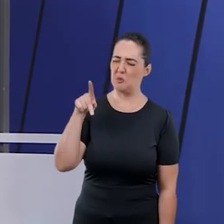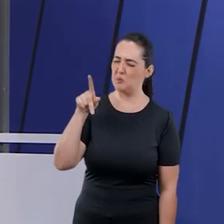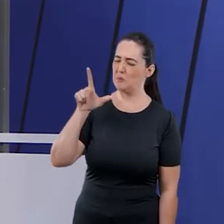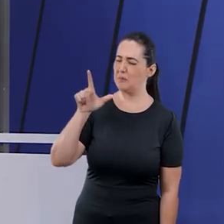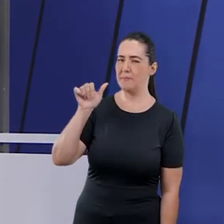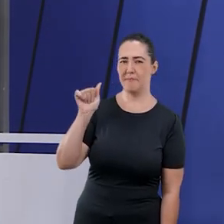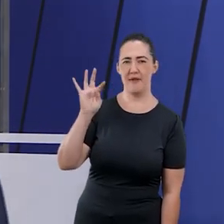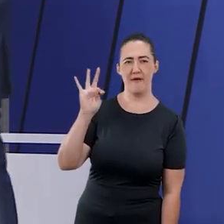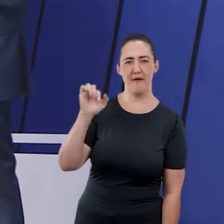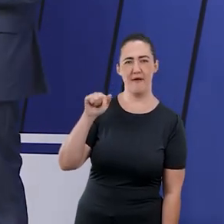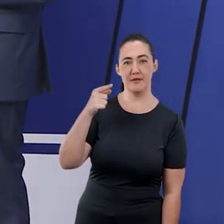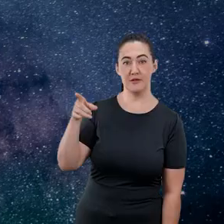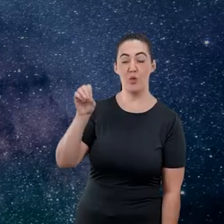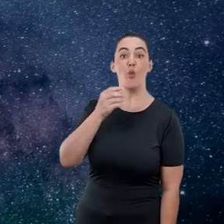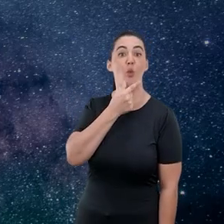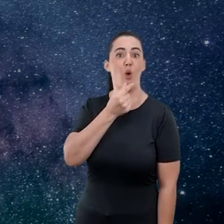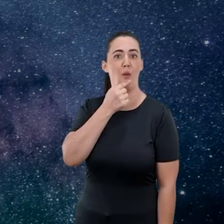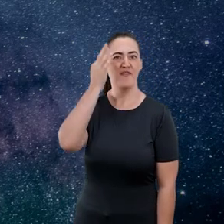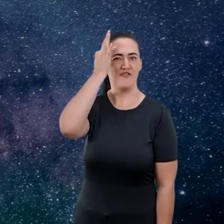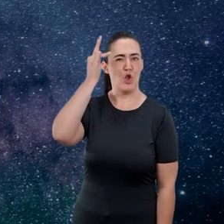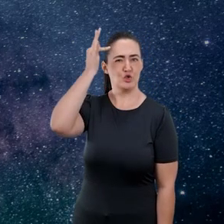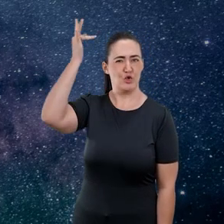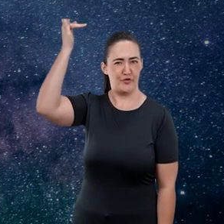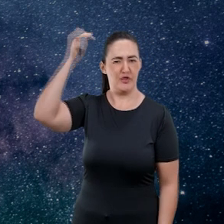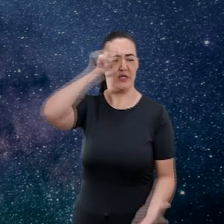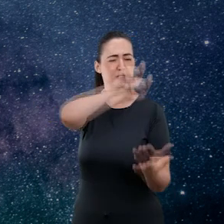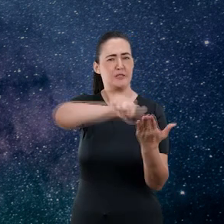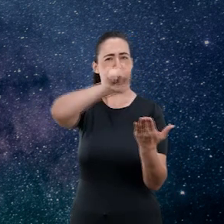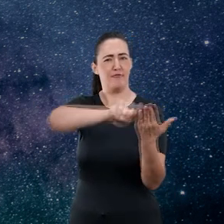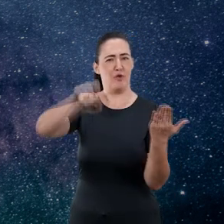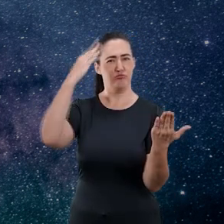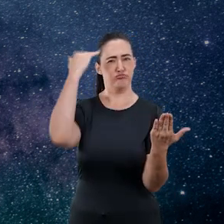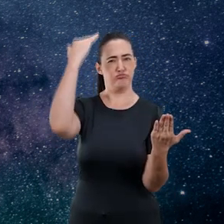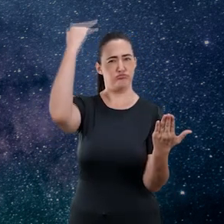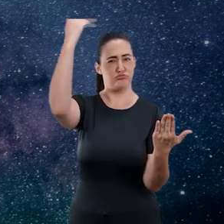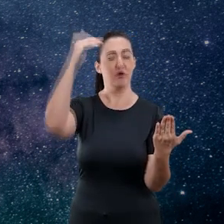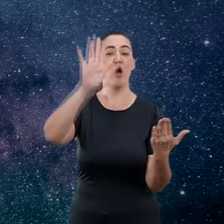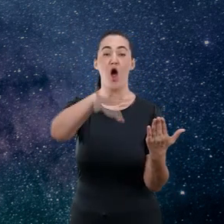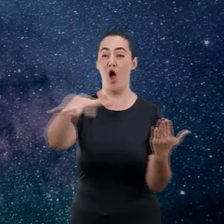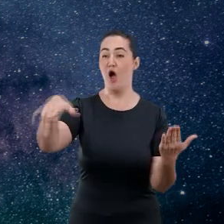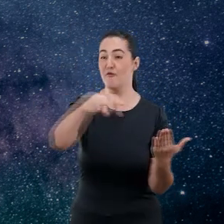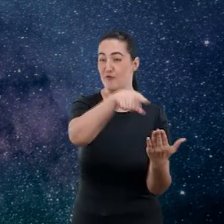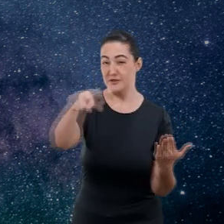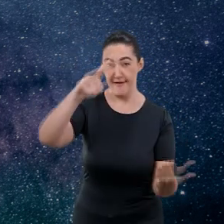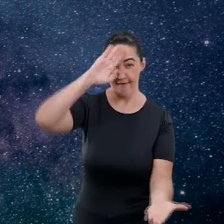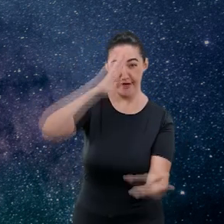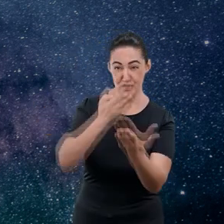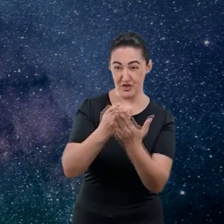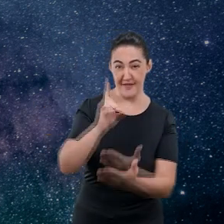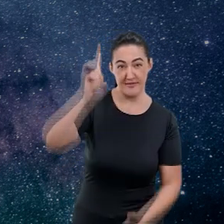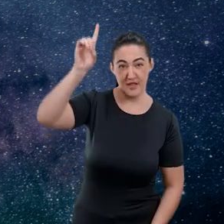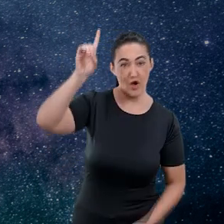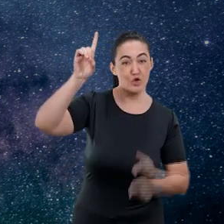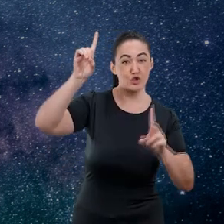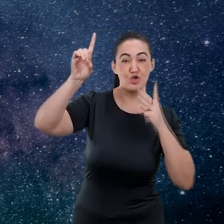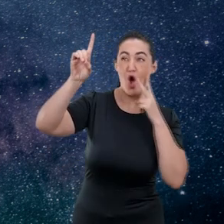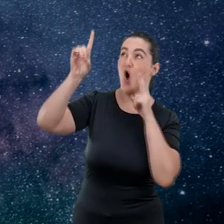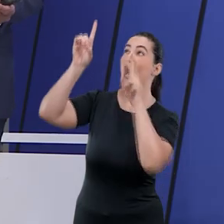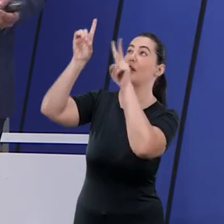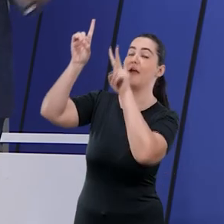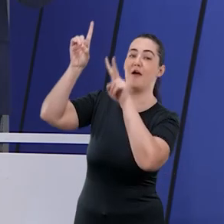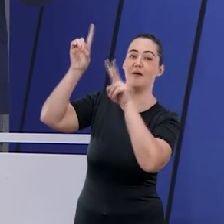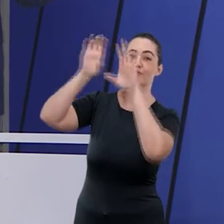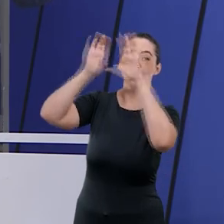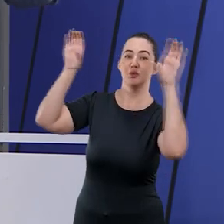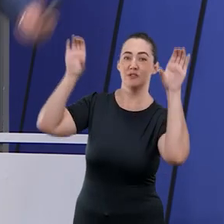vários temas, e ele chegou a dizer o seguinte: olha, para crer em Deus, basta erguer os olhos ao céu. Essa foi a conclusão que ele